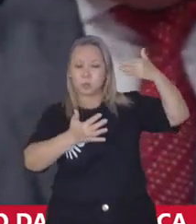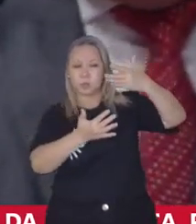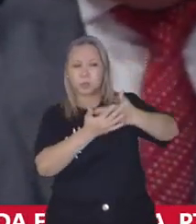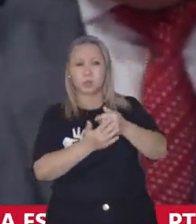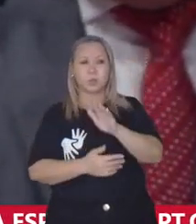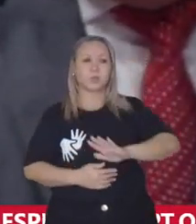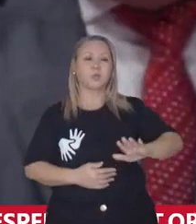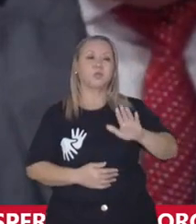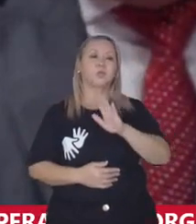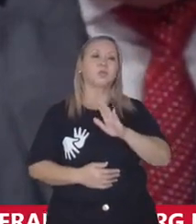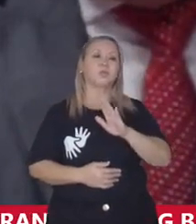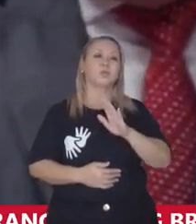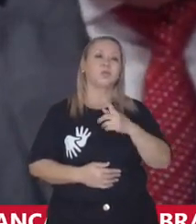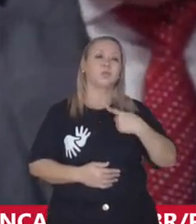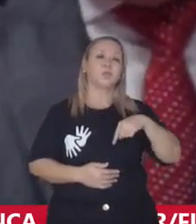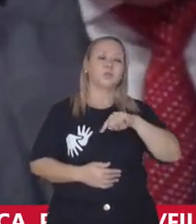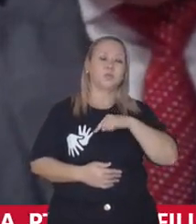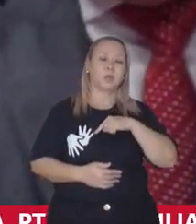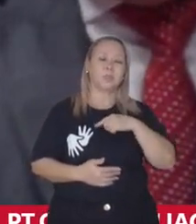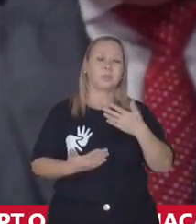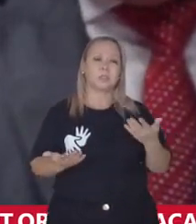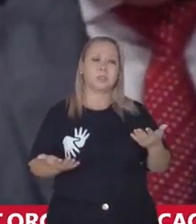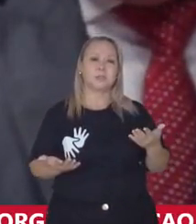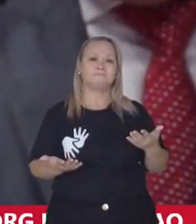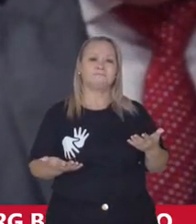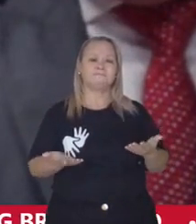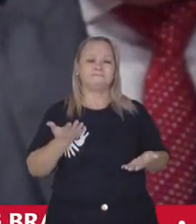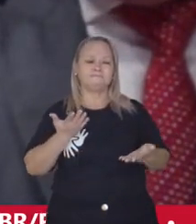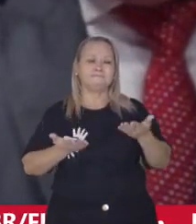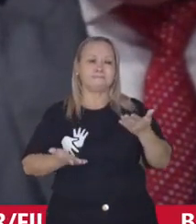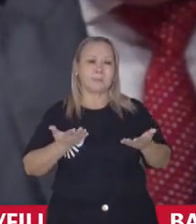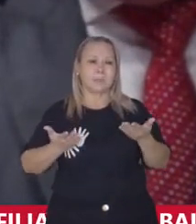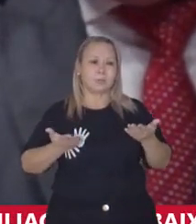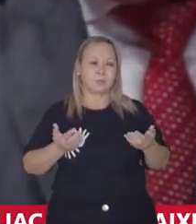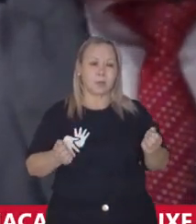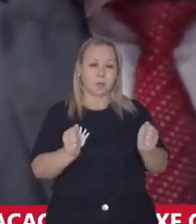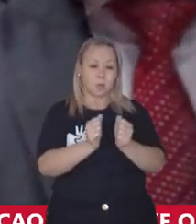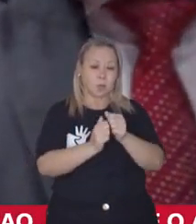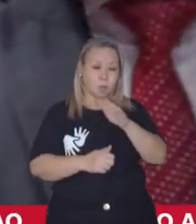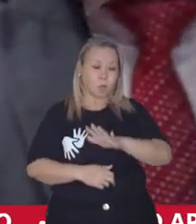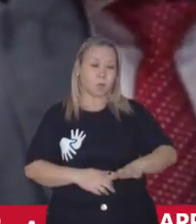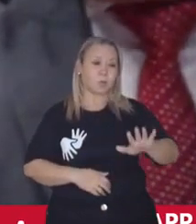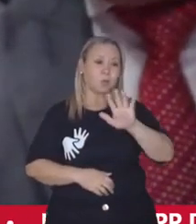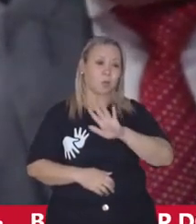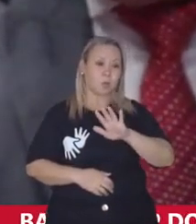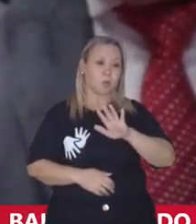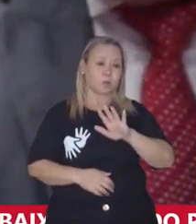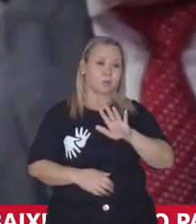para a gente, na sintonia com todos aqueles que estão